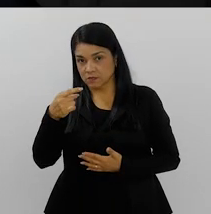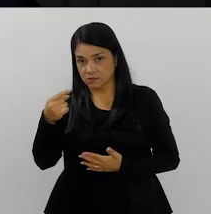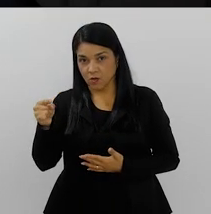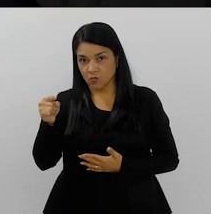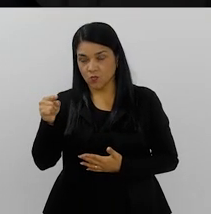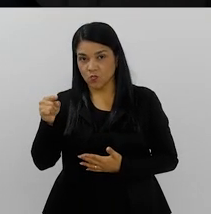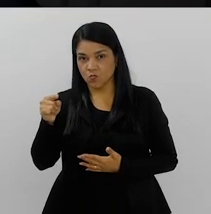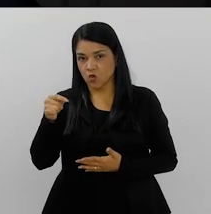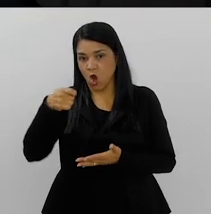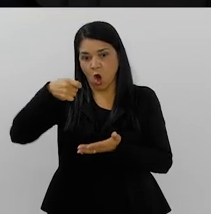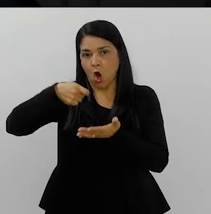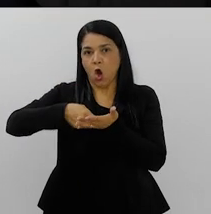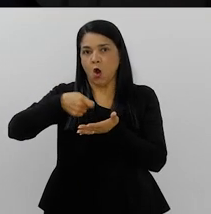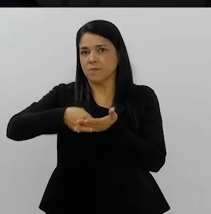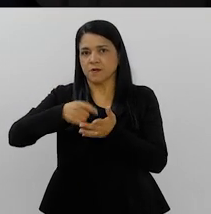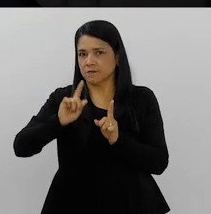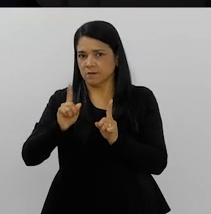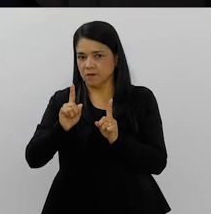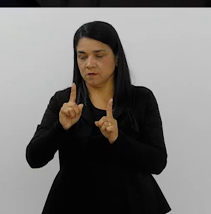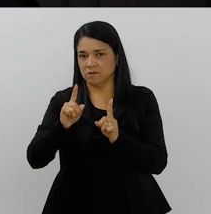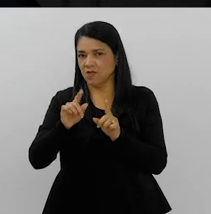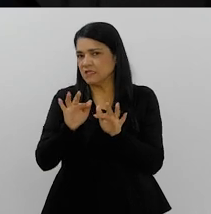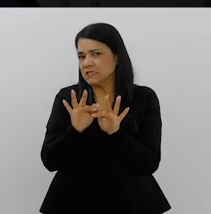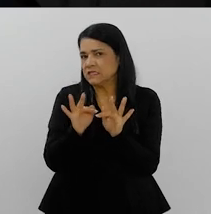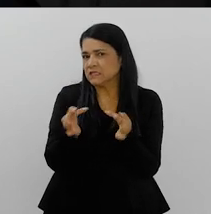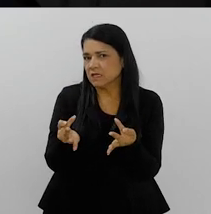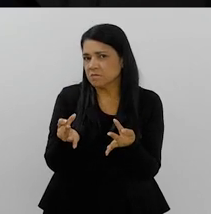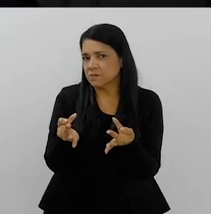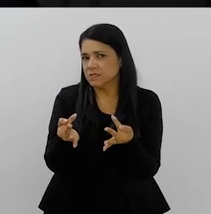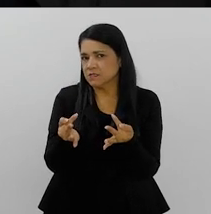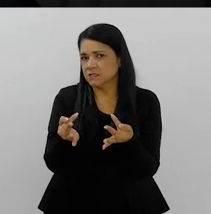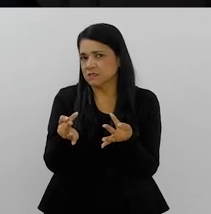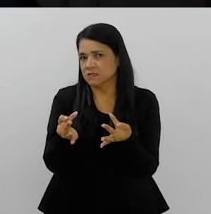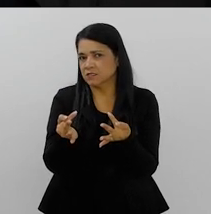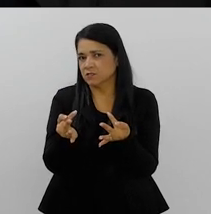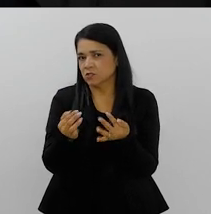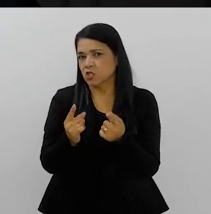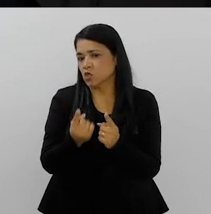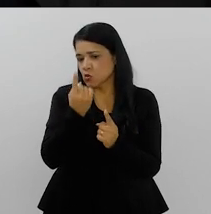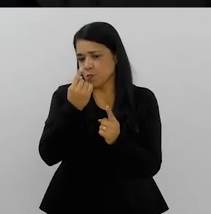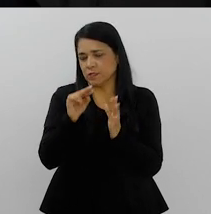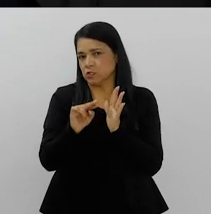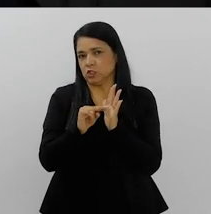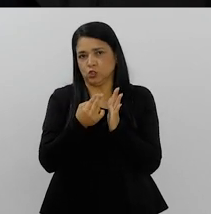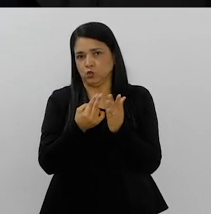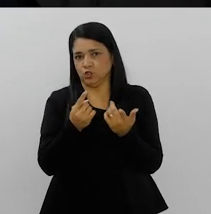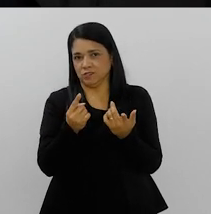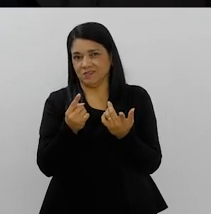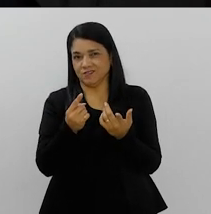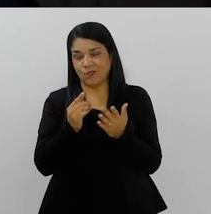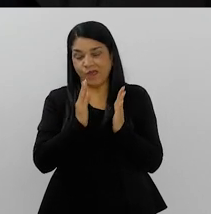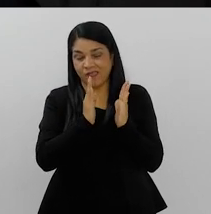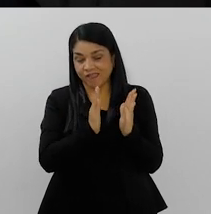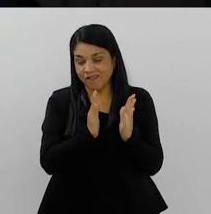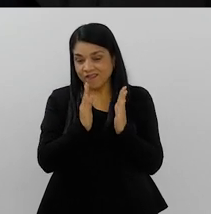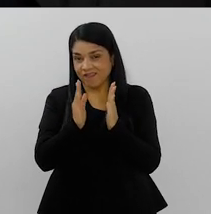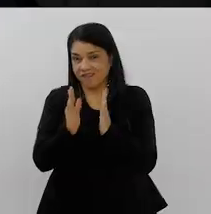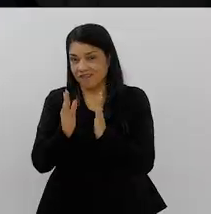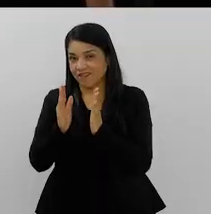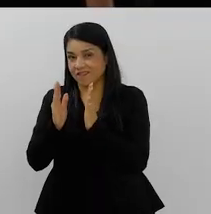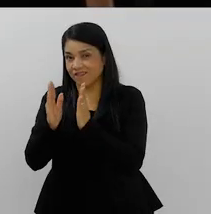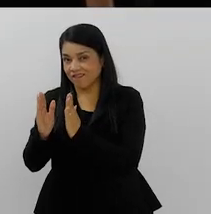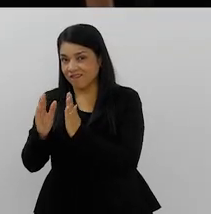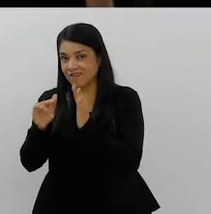isso não é um não é não é uma coisa simples você não faz uma reconstrução mamária numa cirurgia são